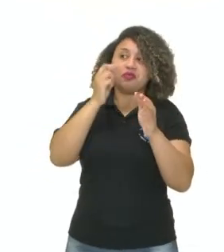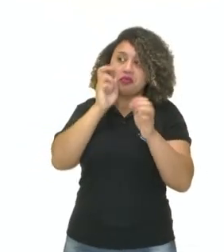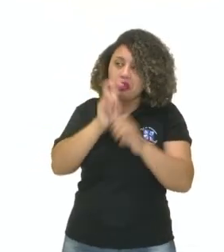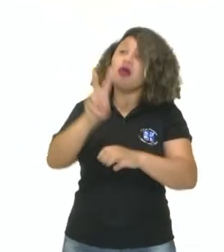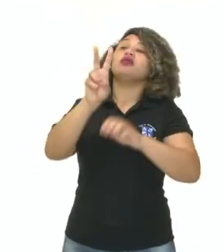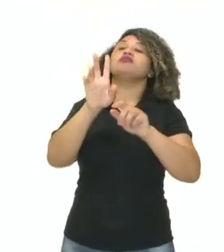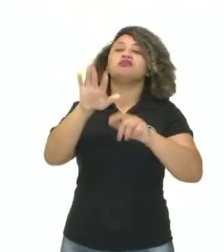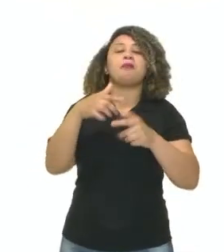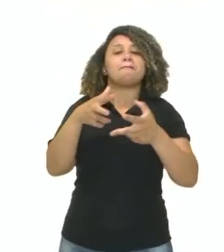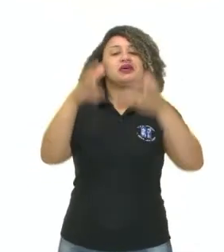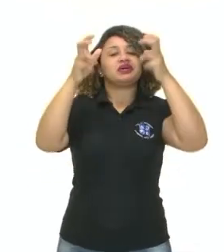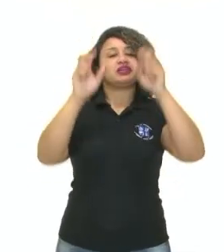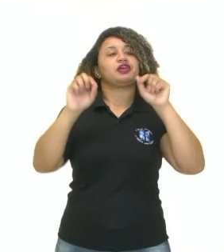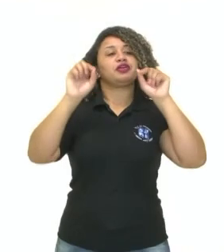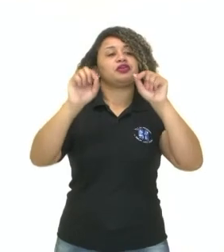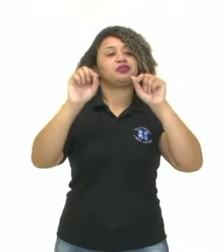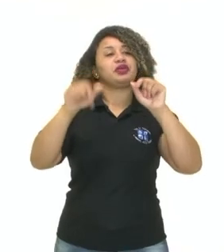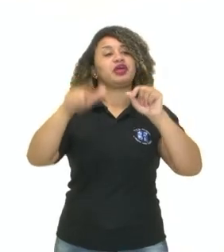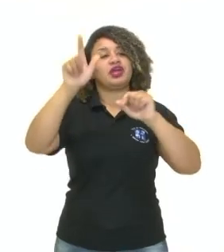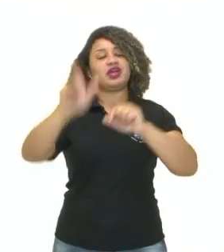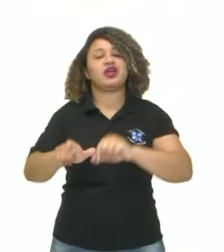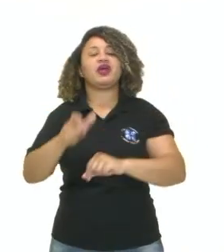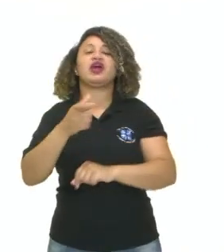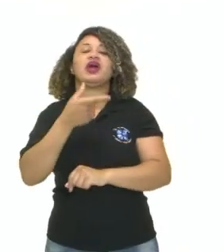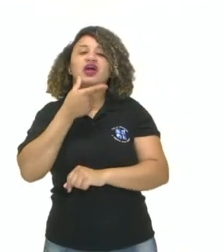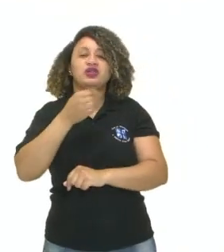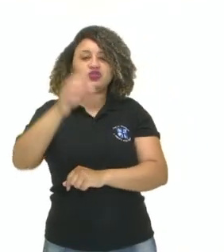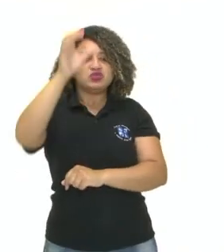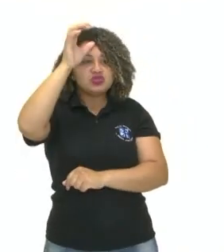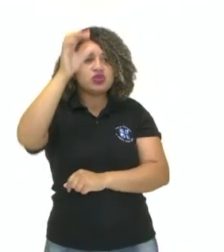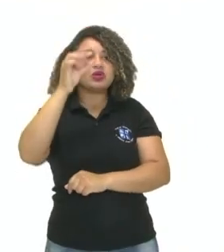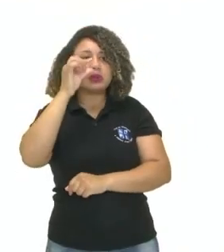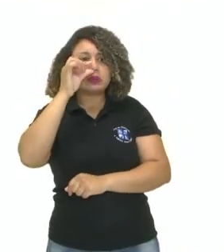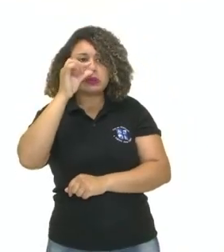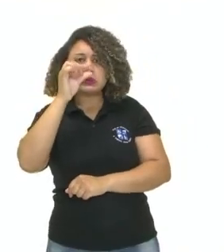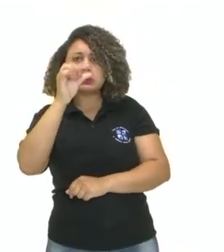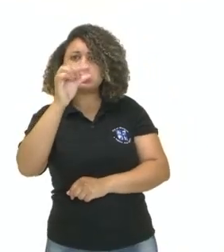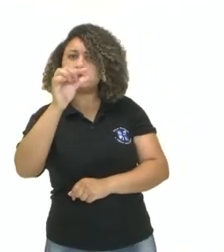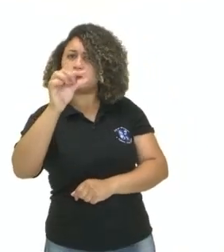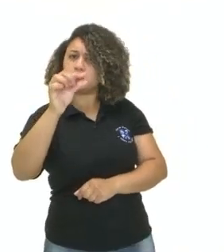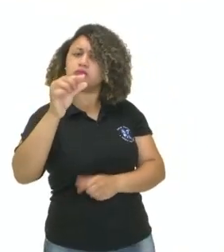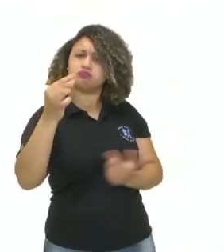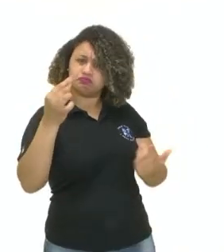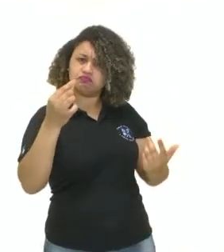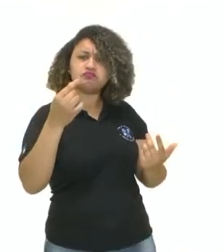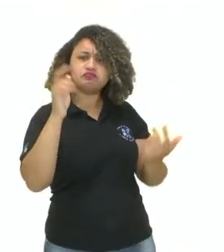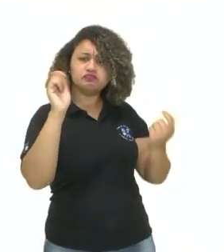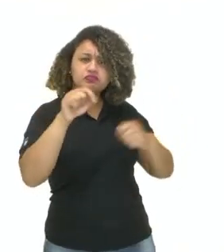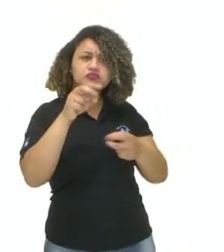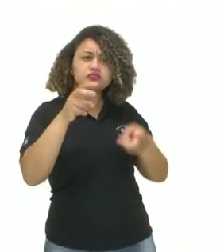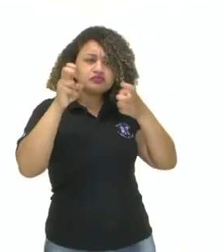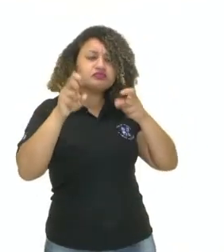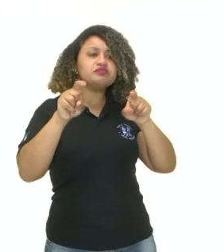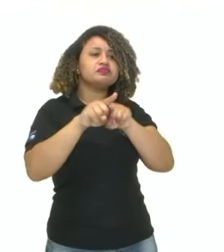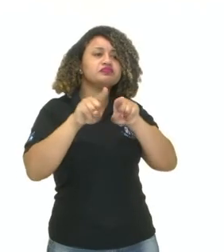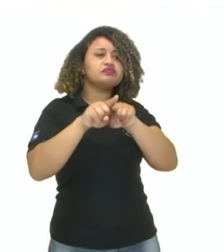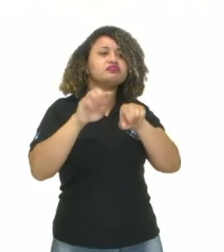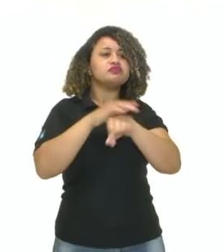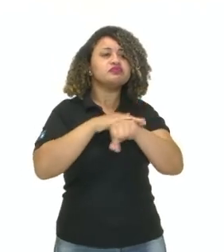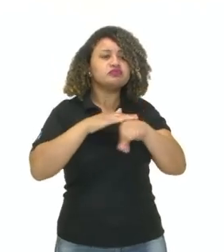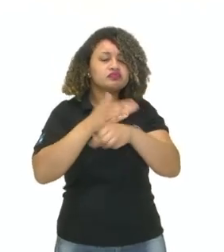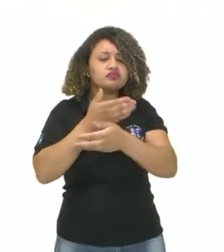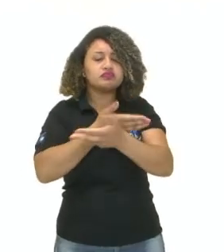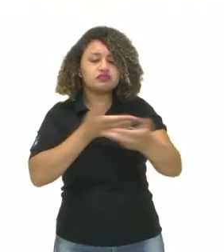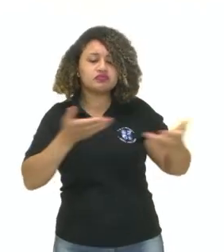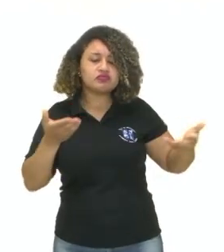menino. O personagem que faz o tio tem o seu nariz bem avantajado, bem longo. E ainda o diálogo, a fala que o